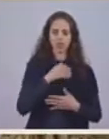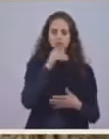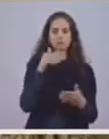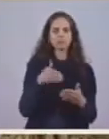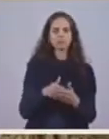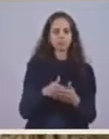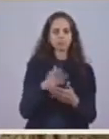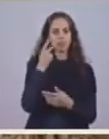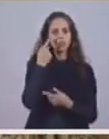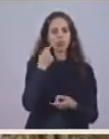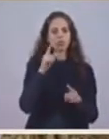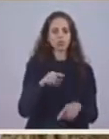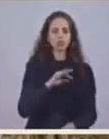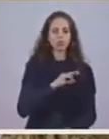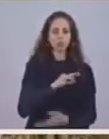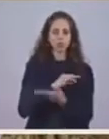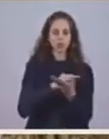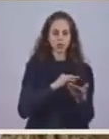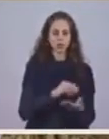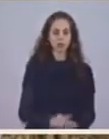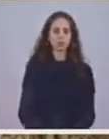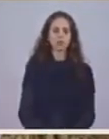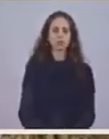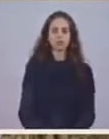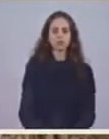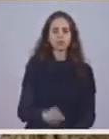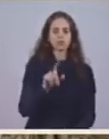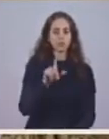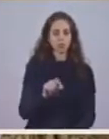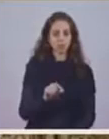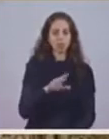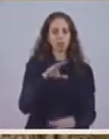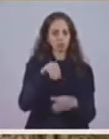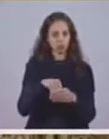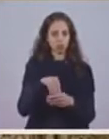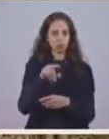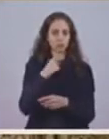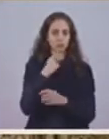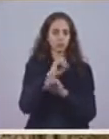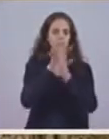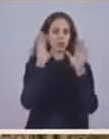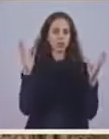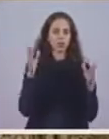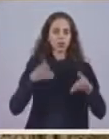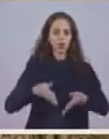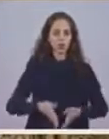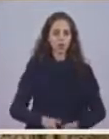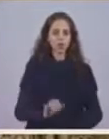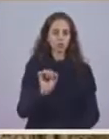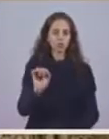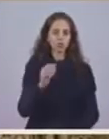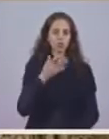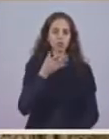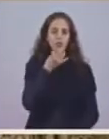morte e a ressurreição do Senhor, onde também está incluído como é óbvio, o seu nascimento, o